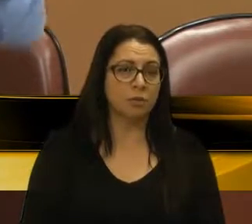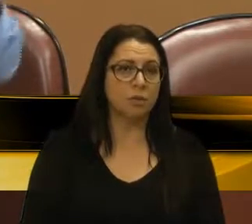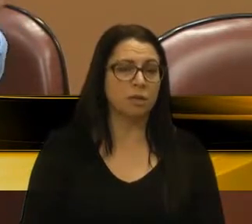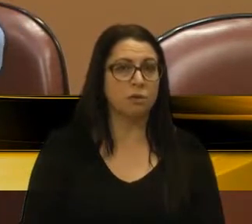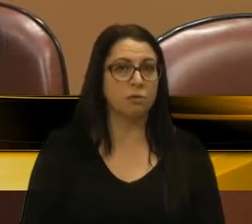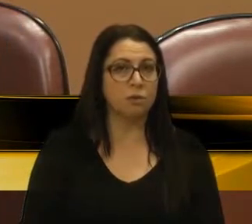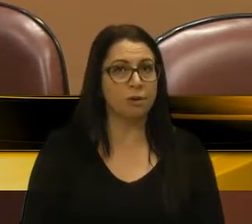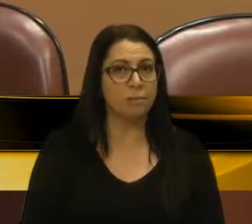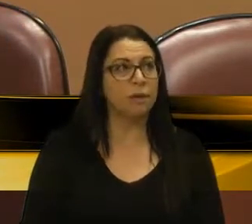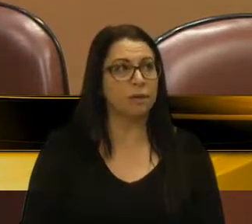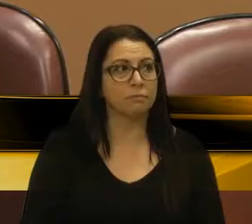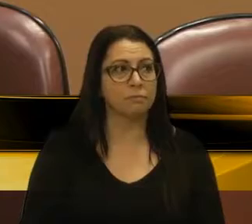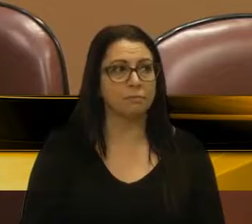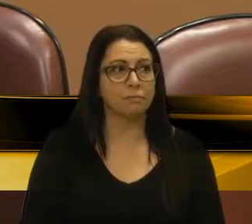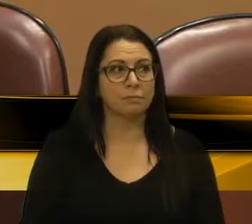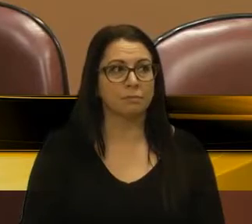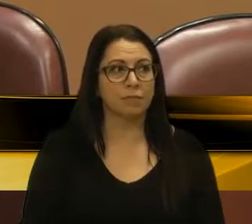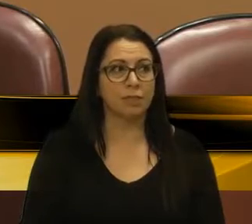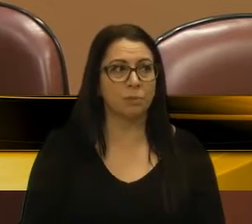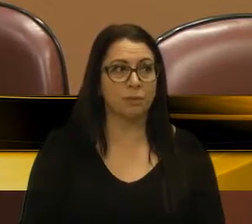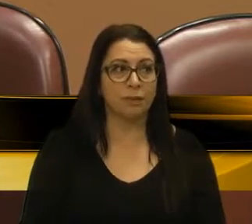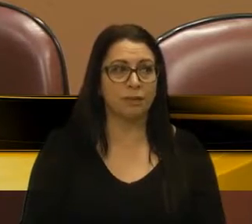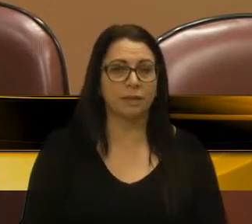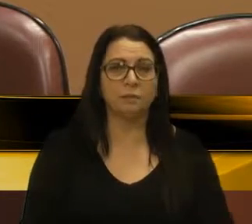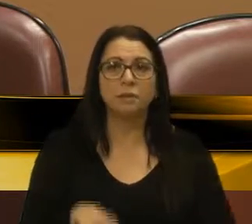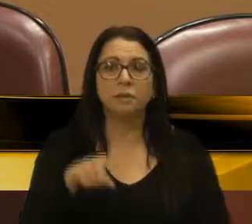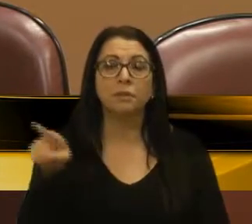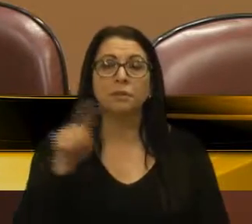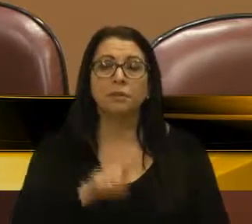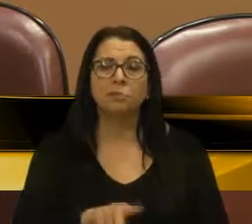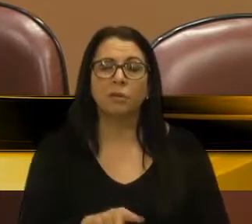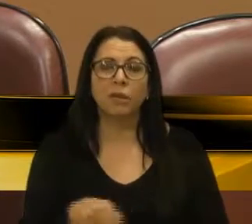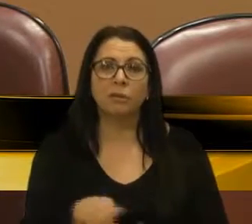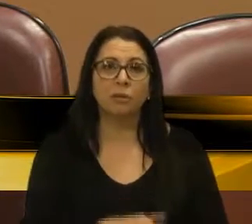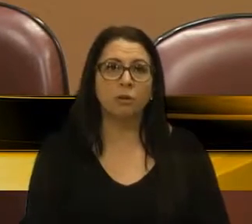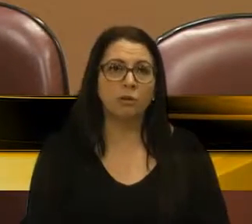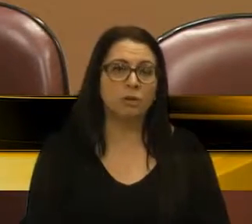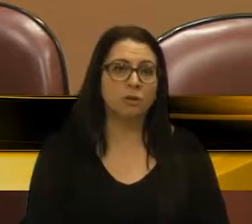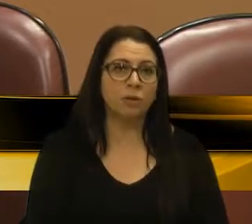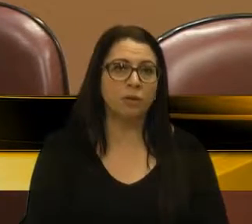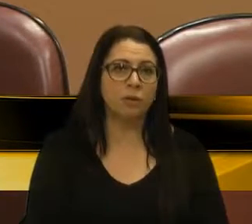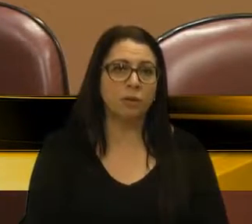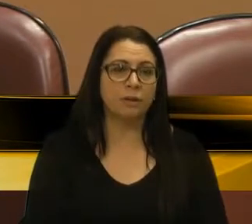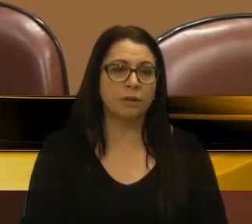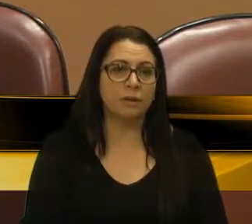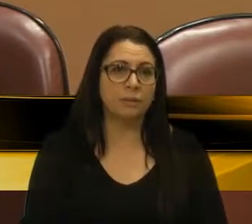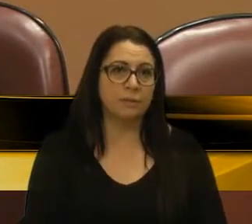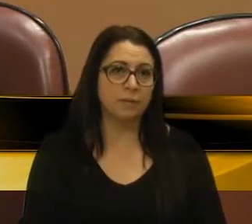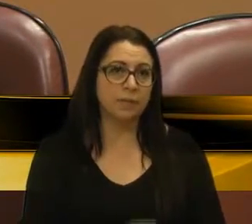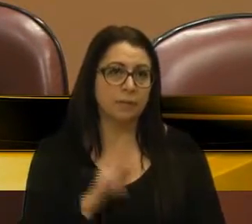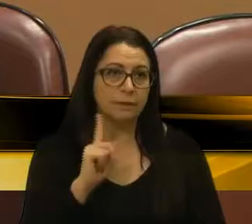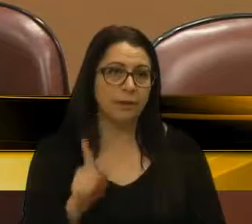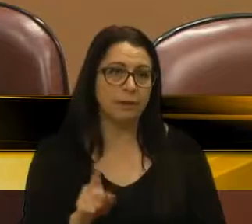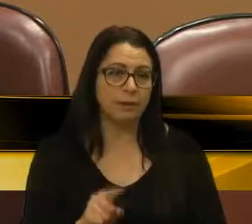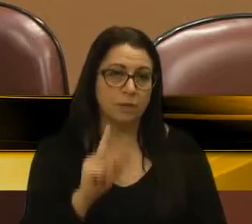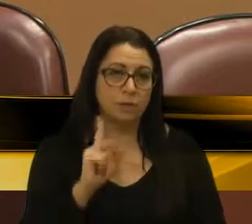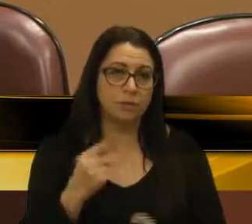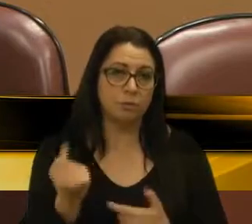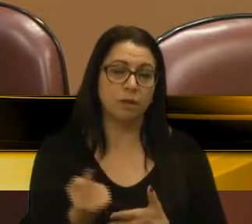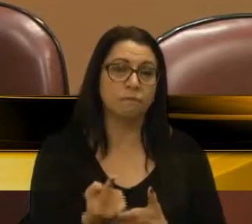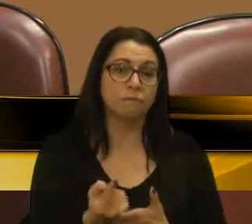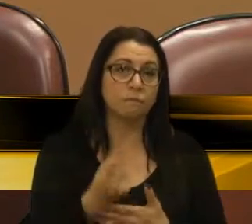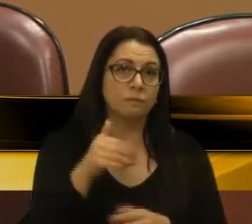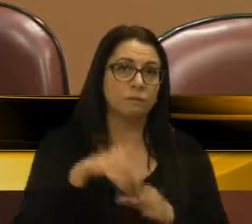é lá, onde tem as questões de saúde. Vereadora Denise sabe muito bem da importância de amamentar uma criança. Então,